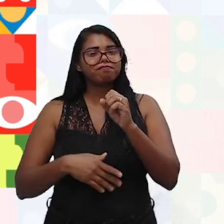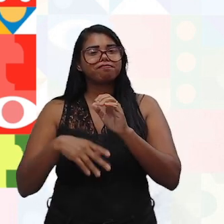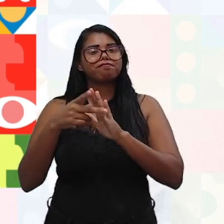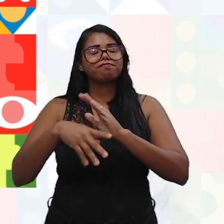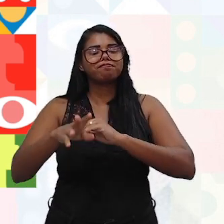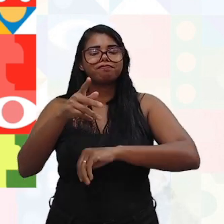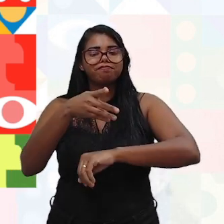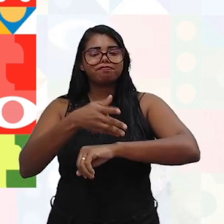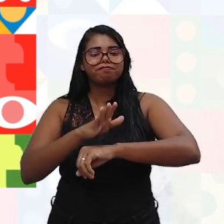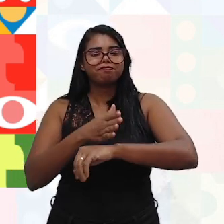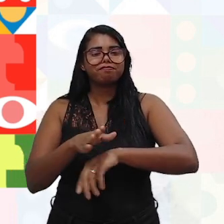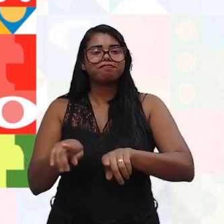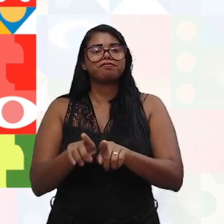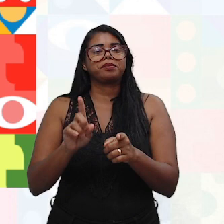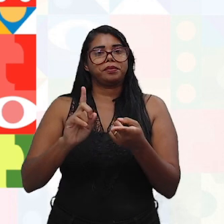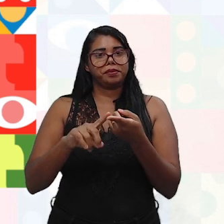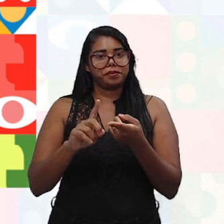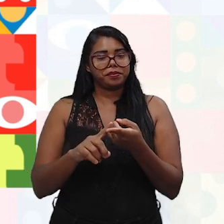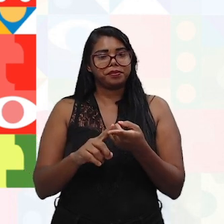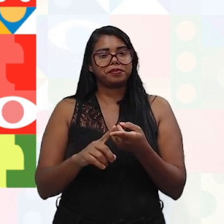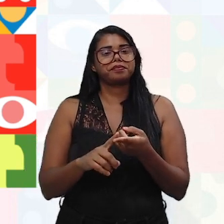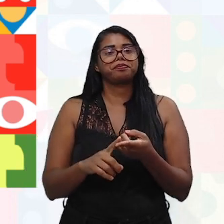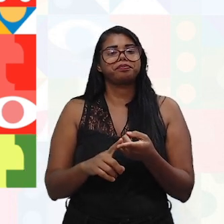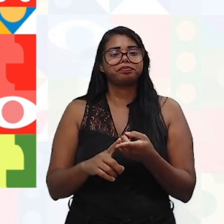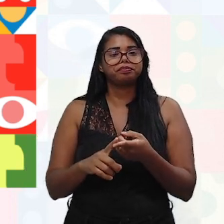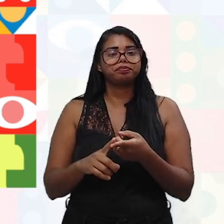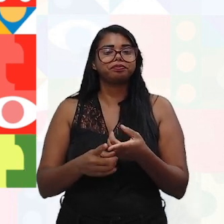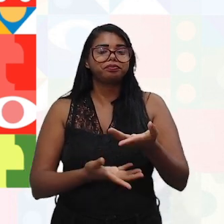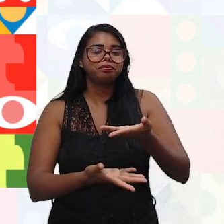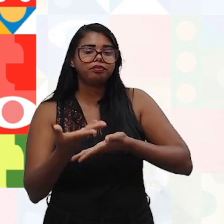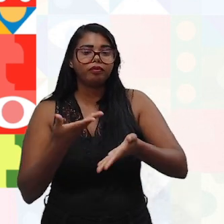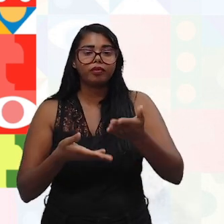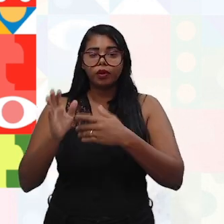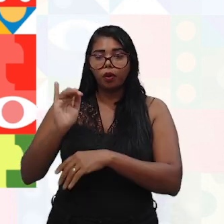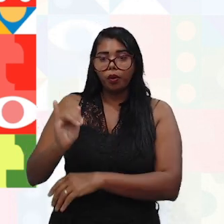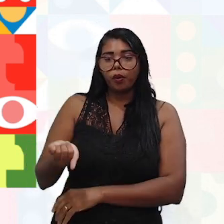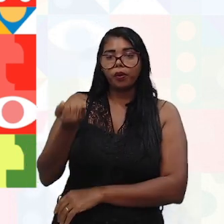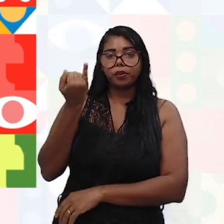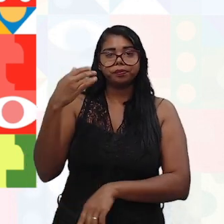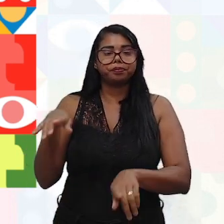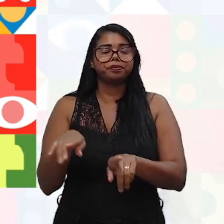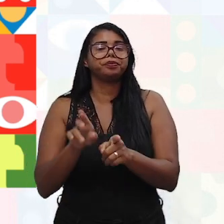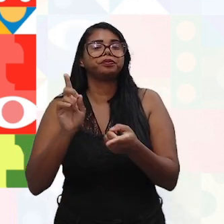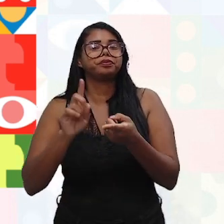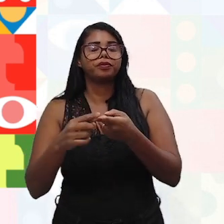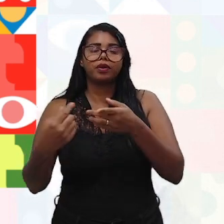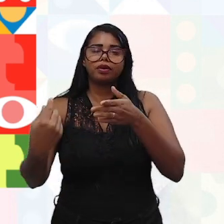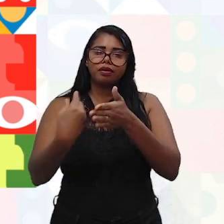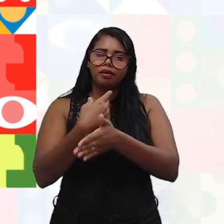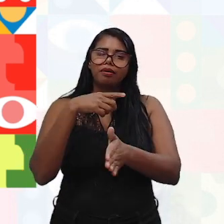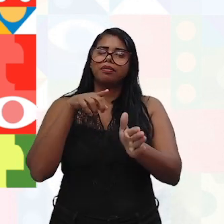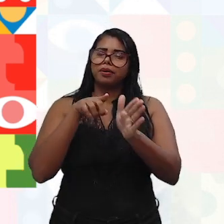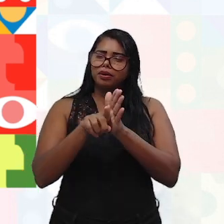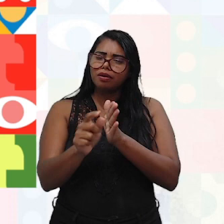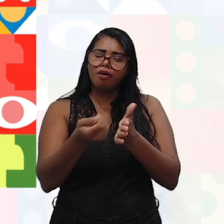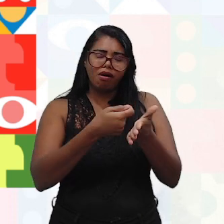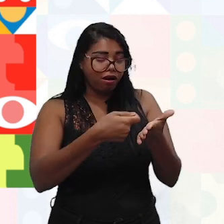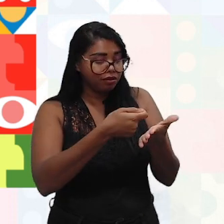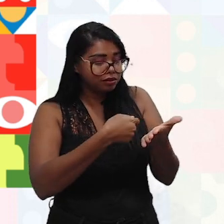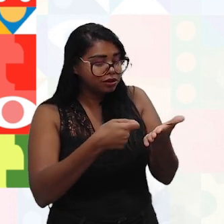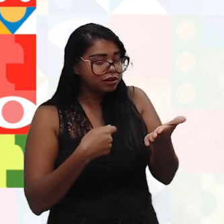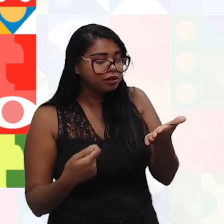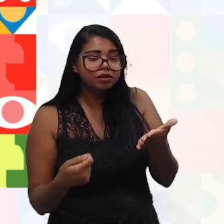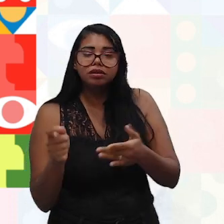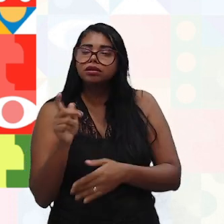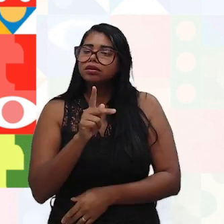prático. Então, lá naquele momento síncrono, é a tua oportunidade de fazer perguntas mesmo, anotar, professora,